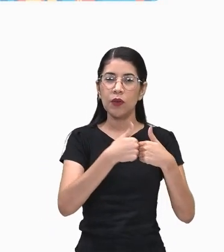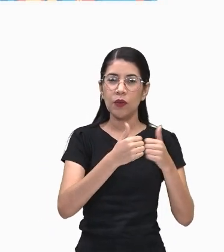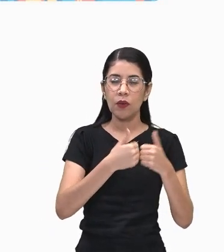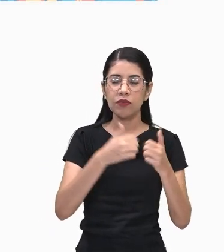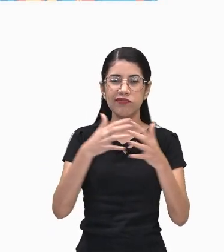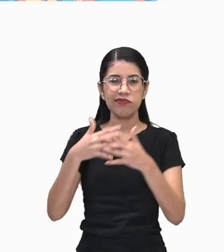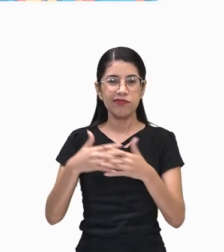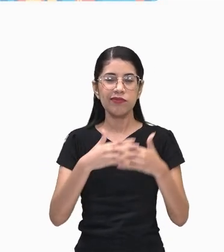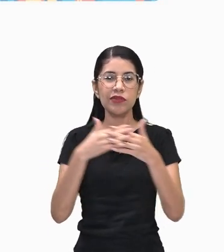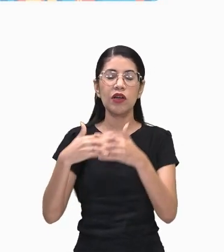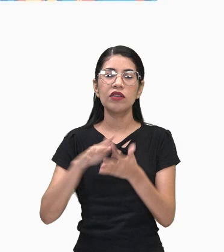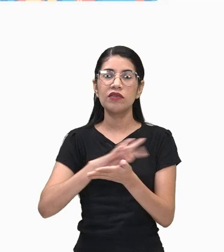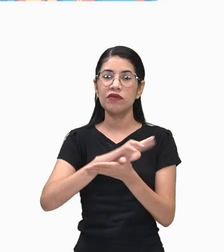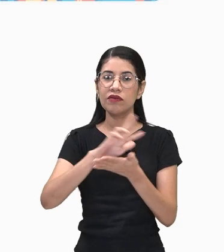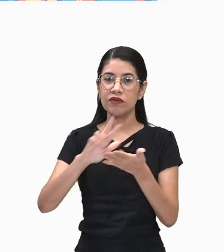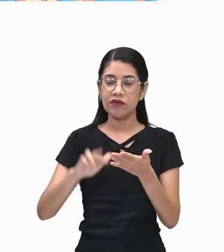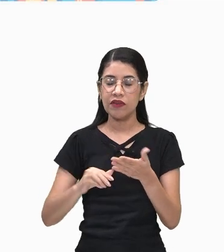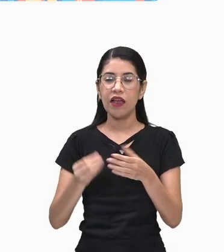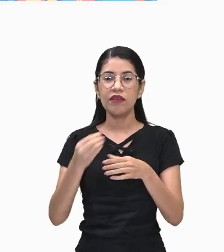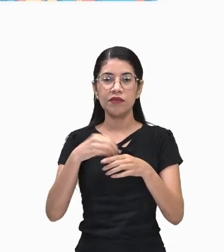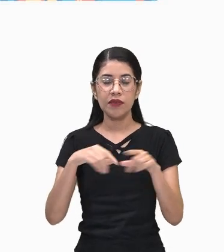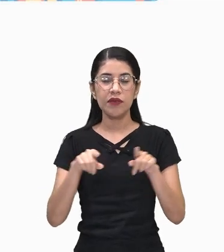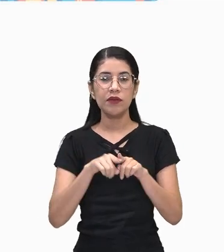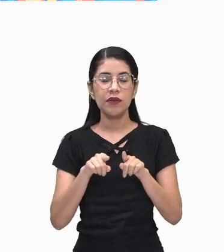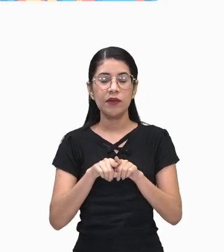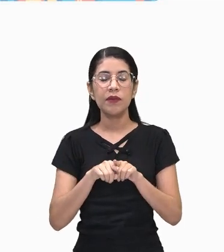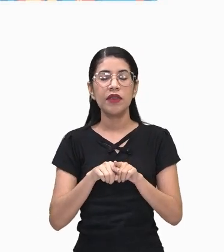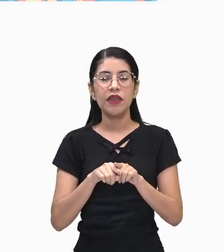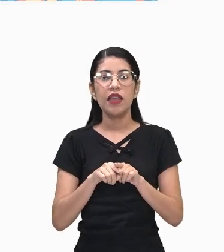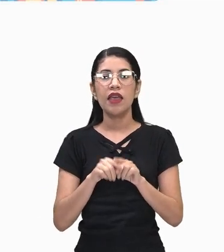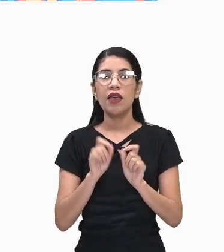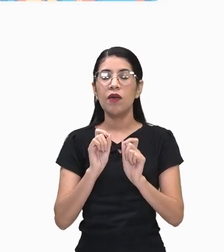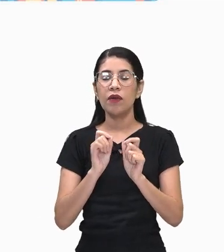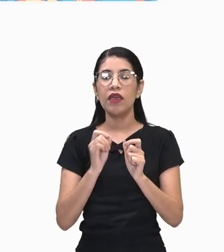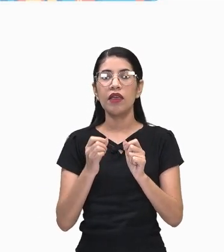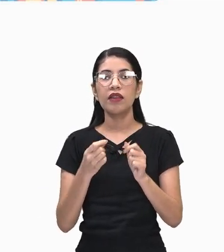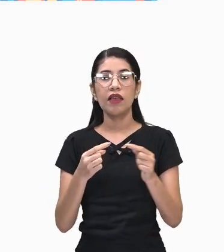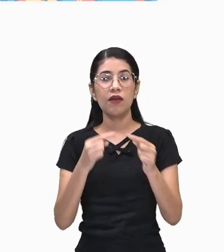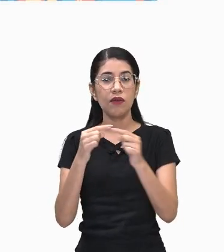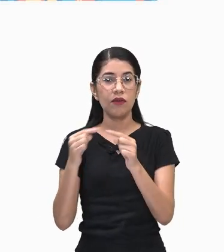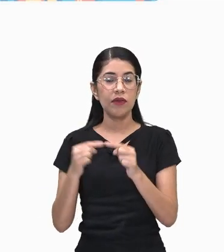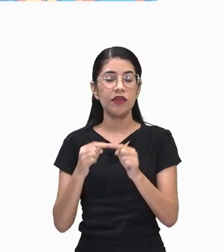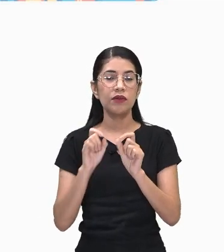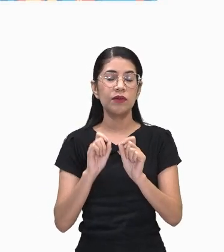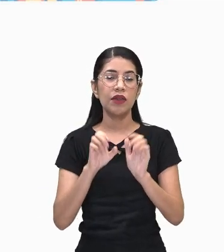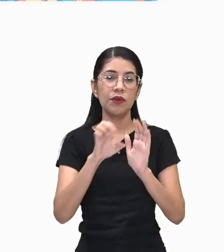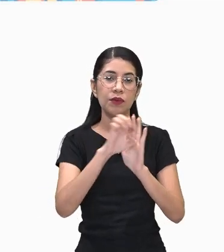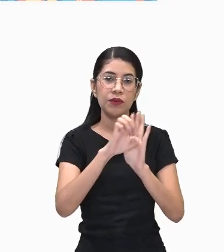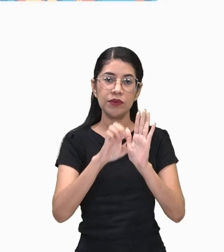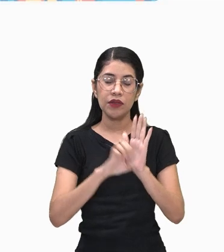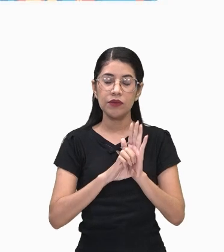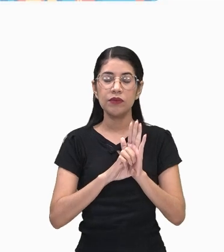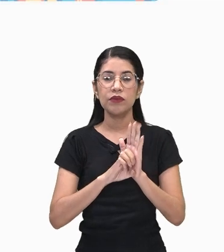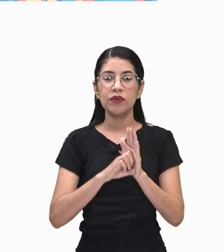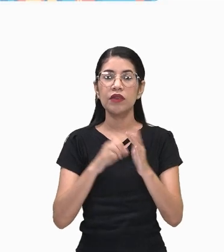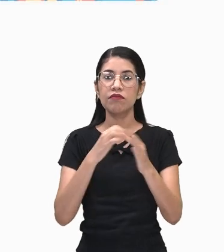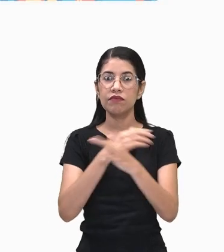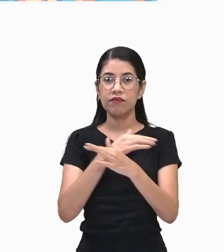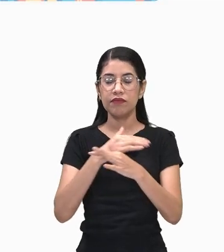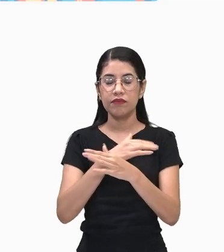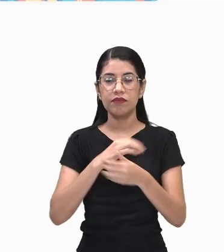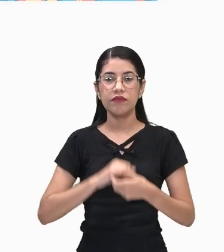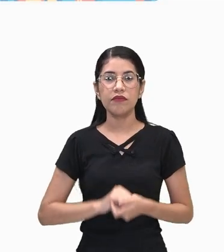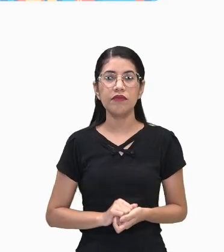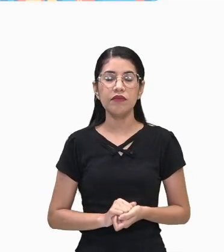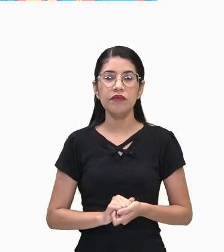país. Tudo isso aí é amparado pelo Estatuto das Cidades. Então,